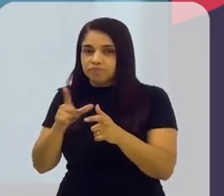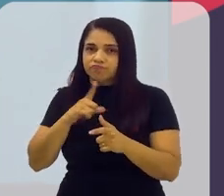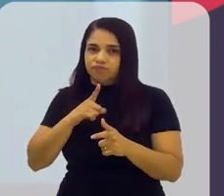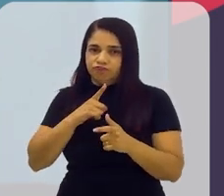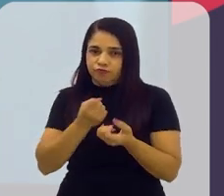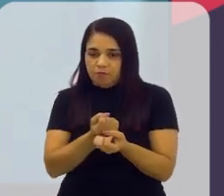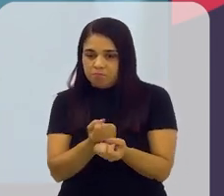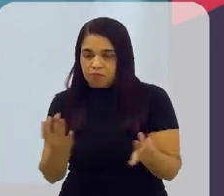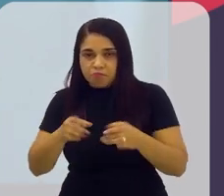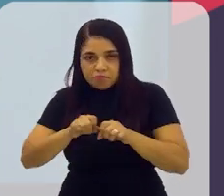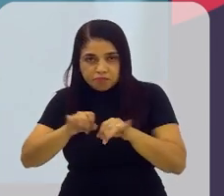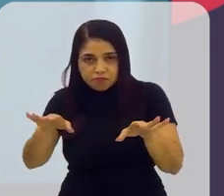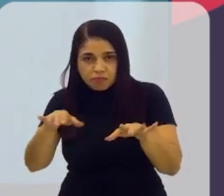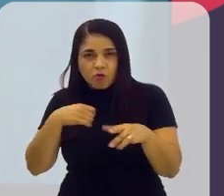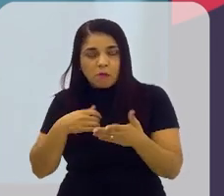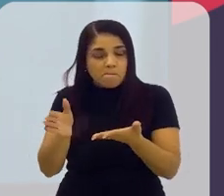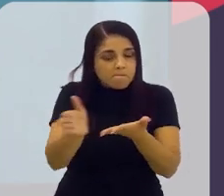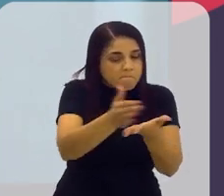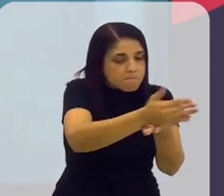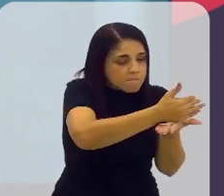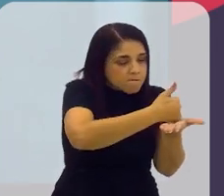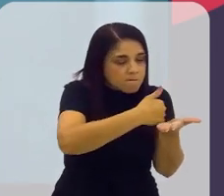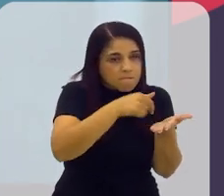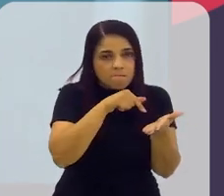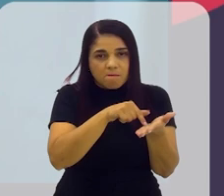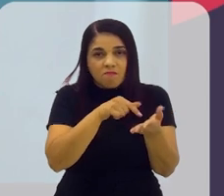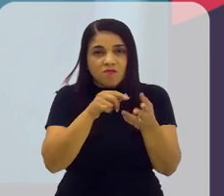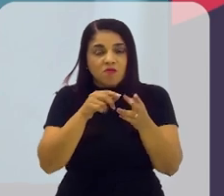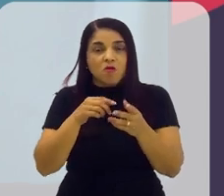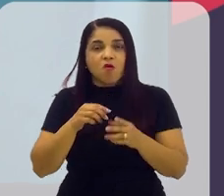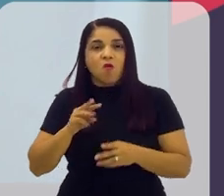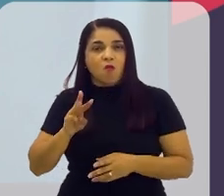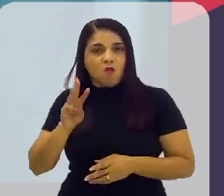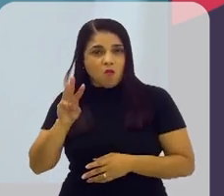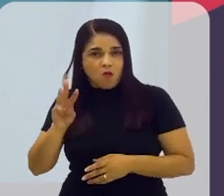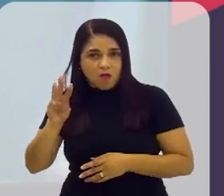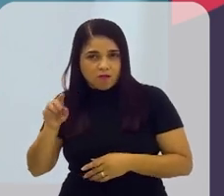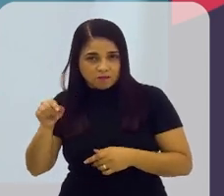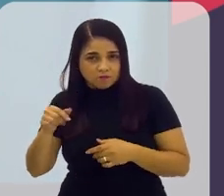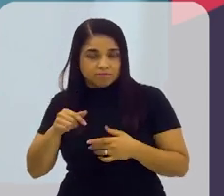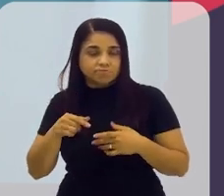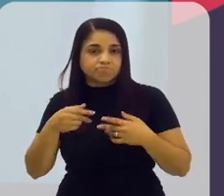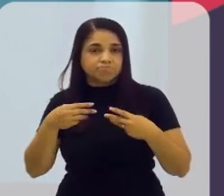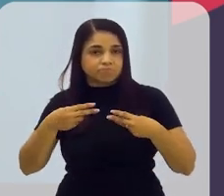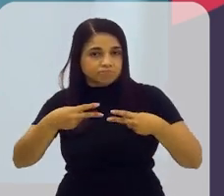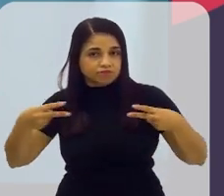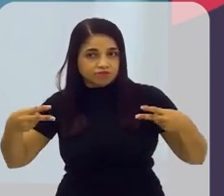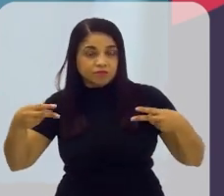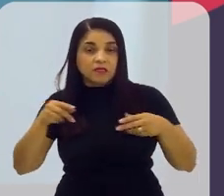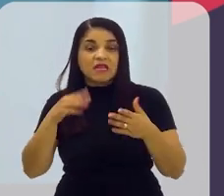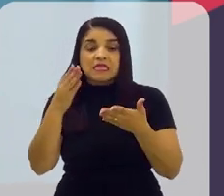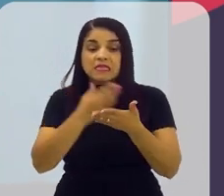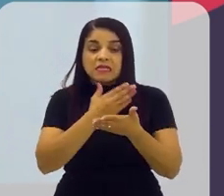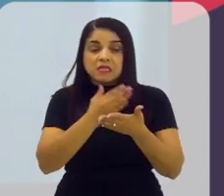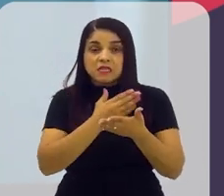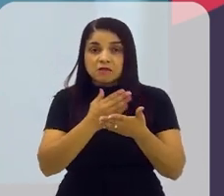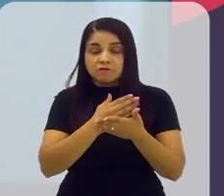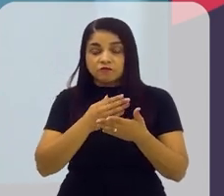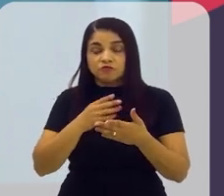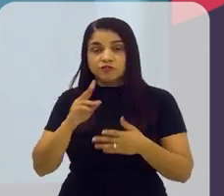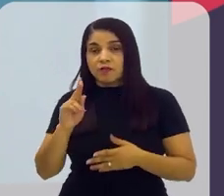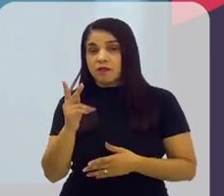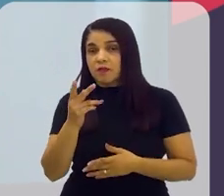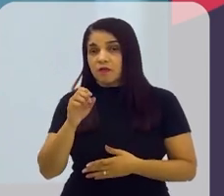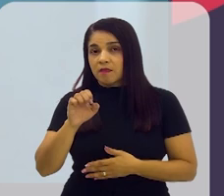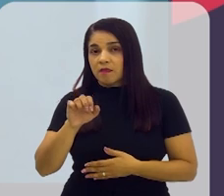ocorrer, né? E a gente usou umas bases de dados que estão disponíveis online, são livres para qualquer pessoa utilizar, que são de alguns